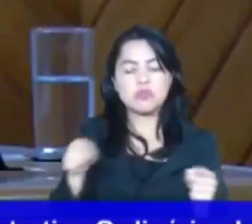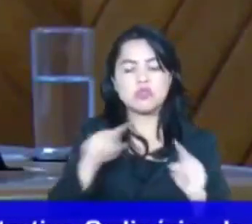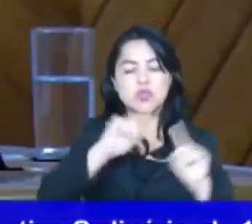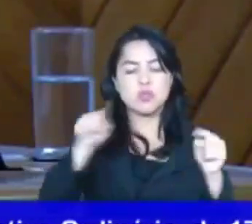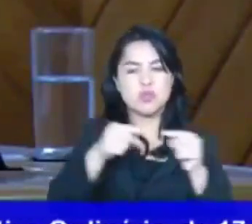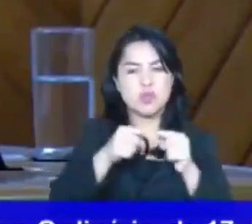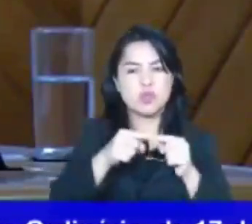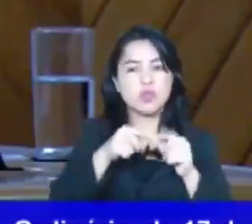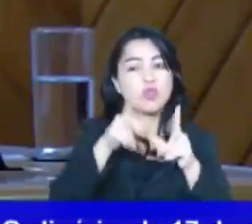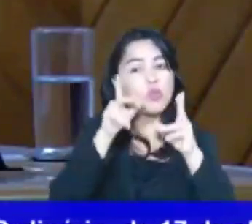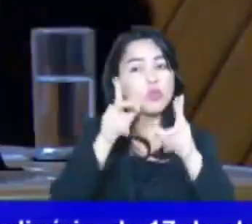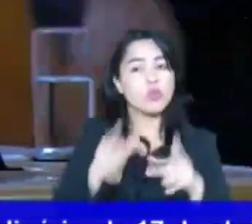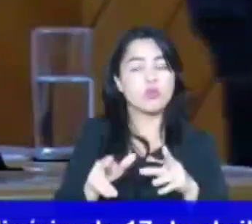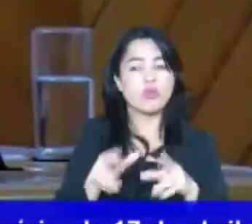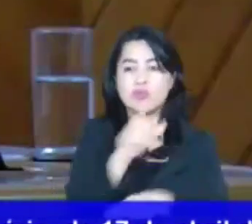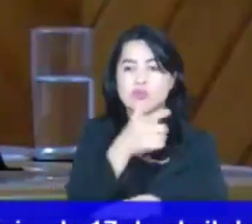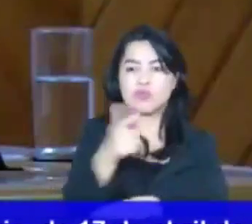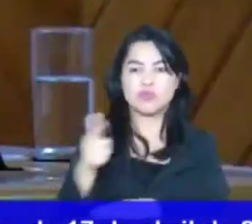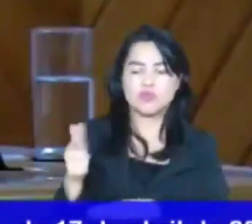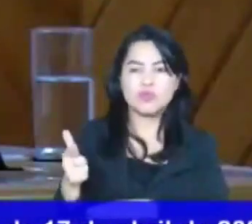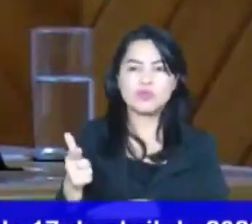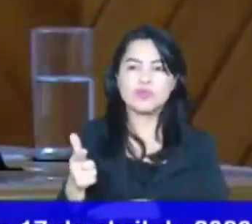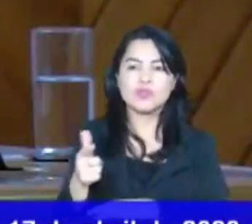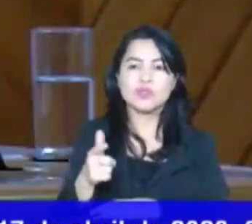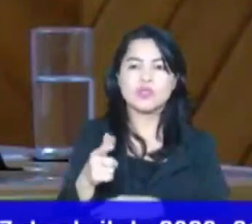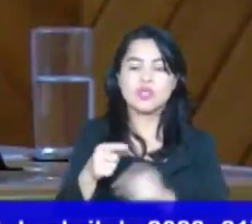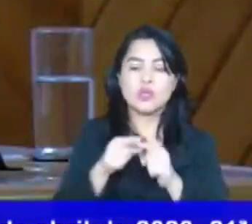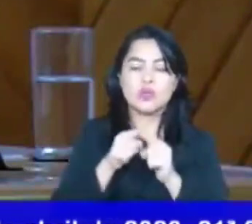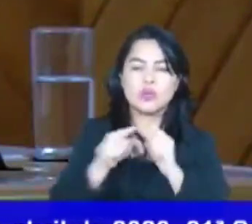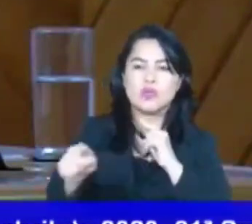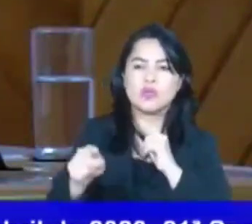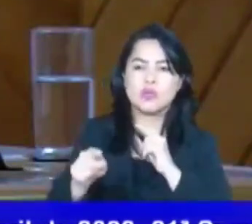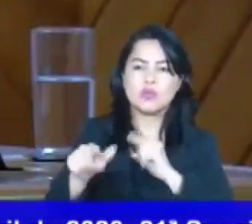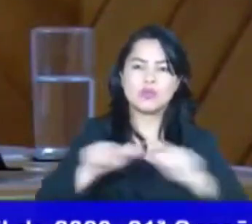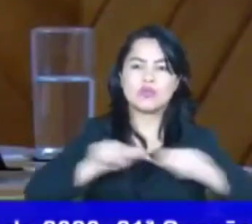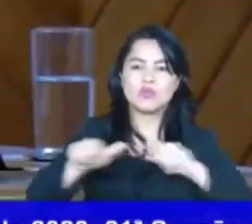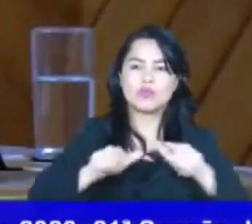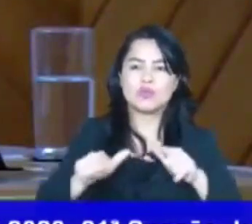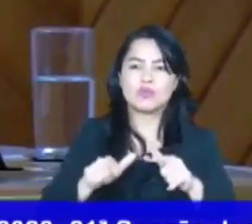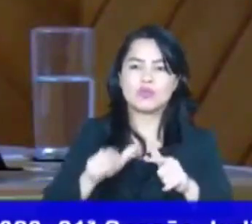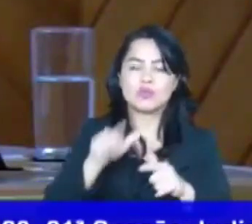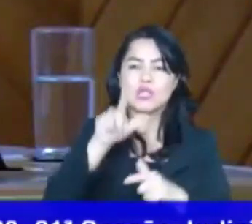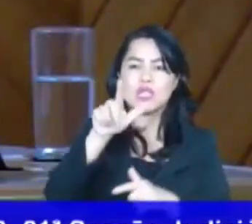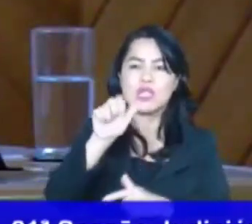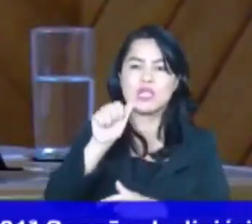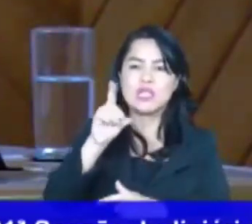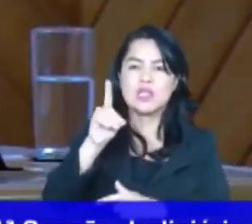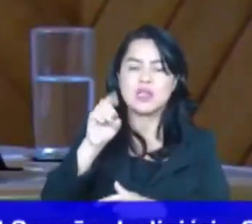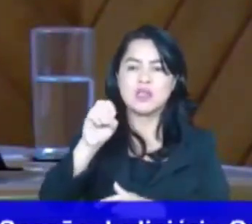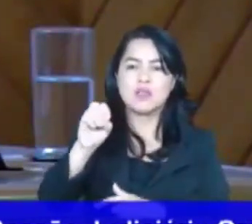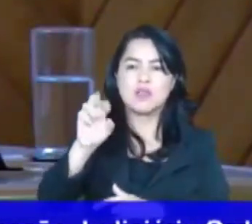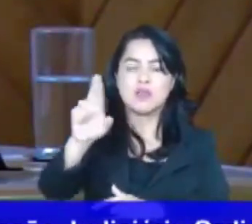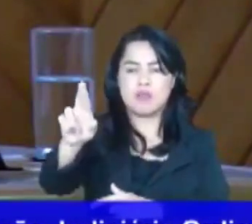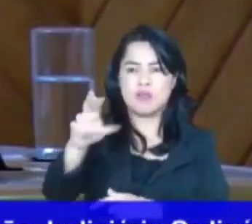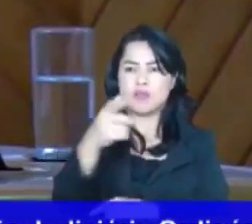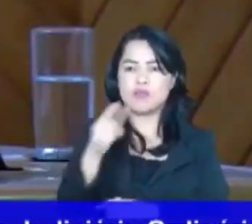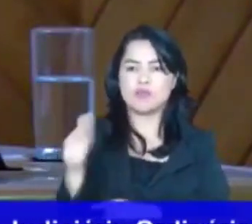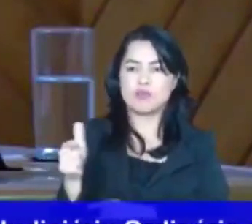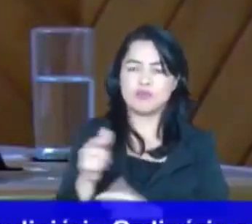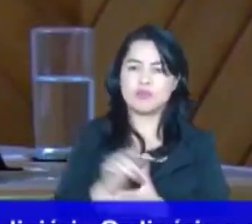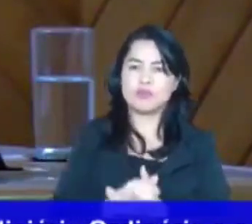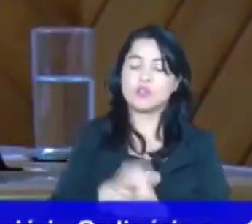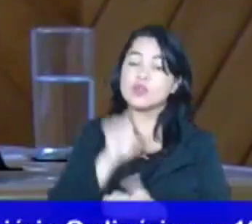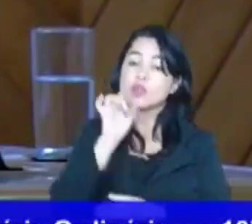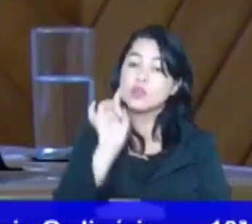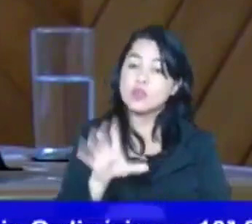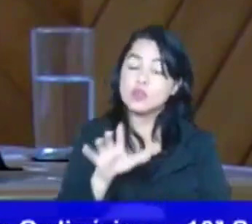similar, porque não havia contraprestação de serviço e nem havia labor. Só que